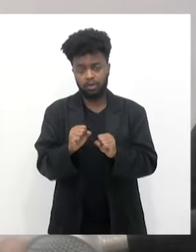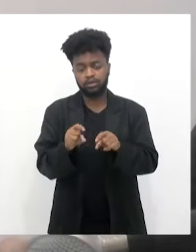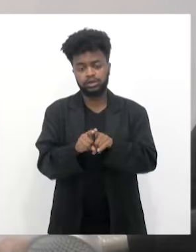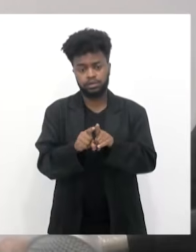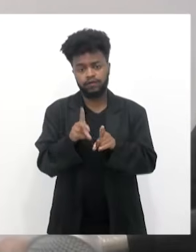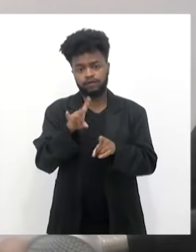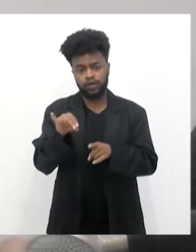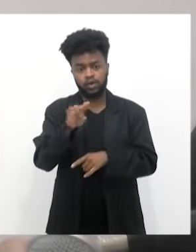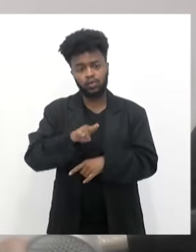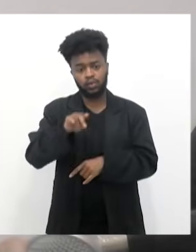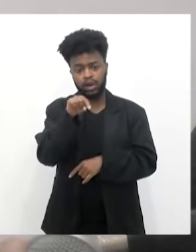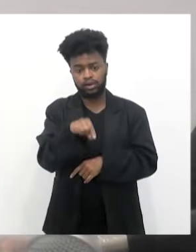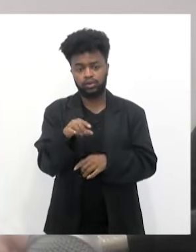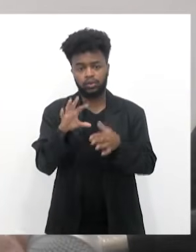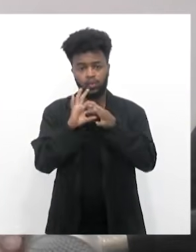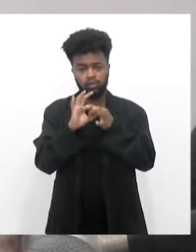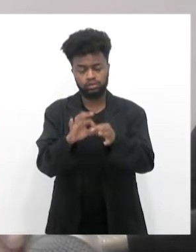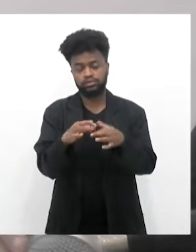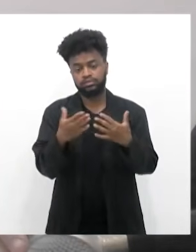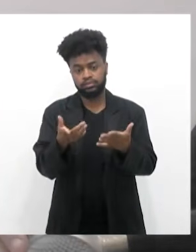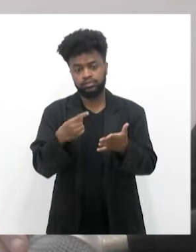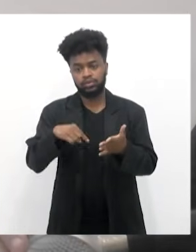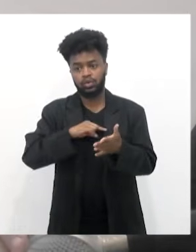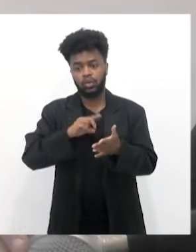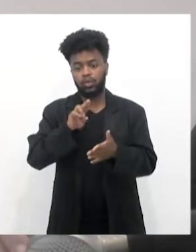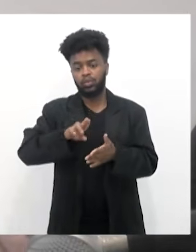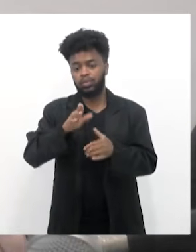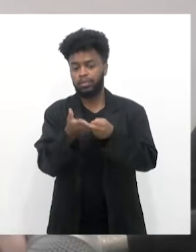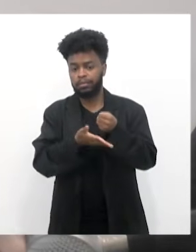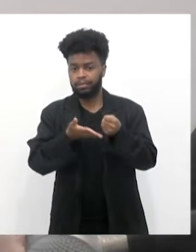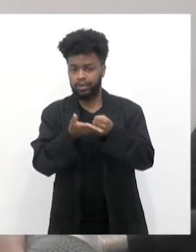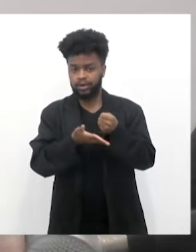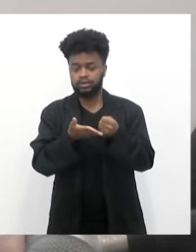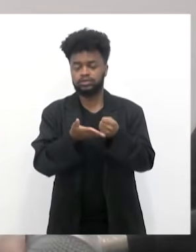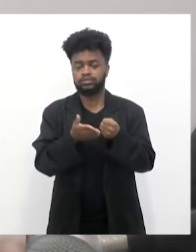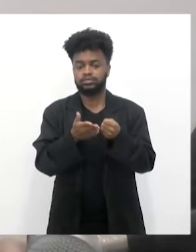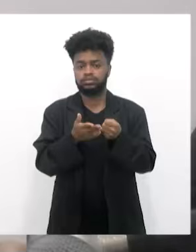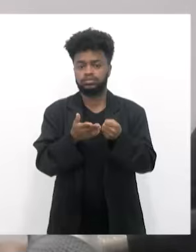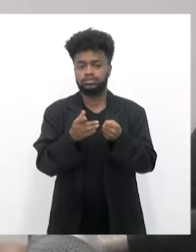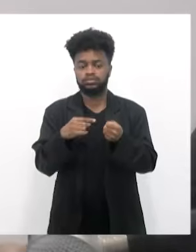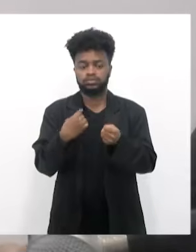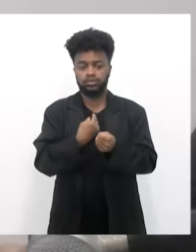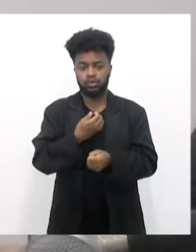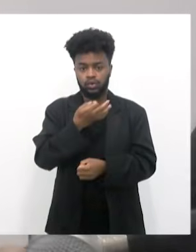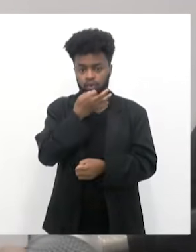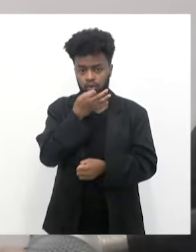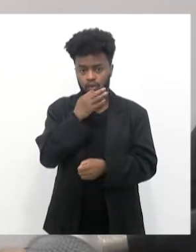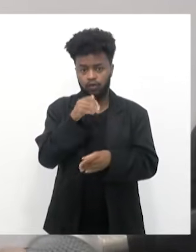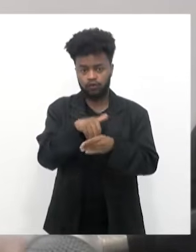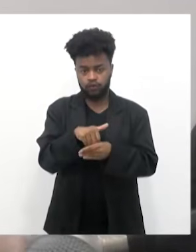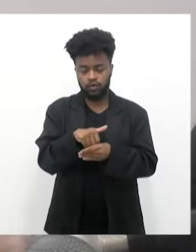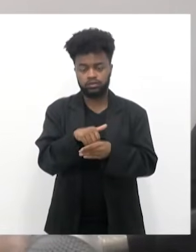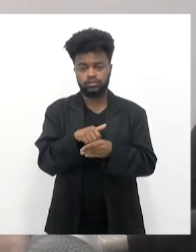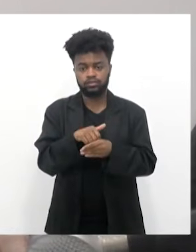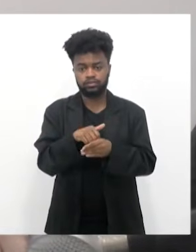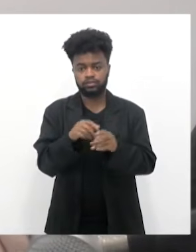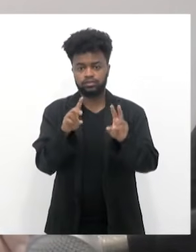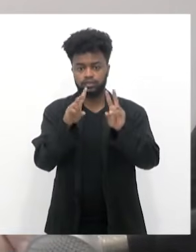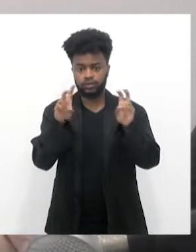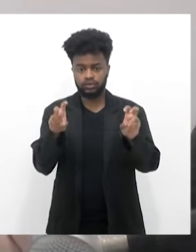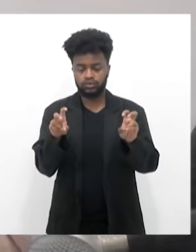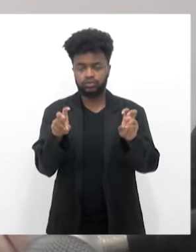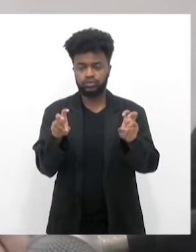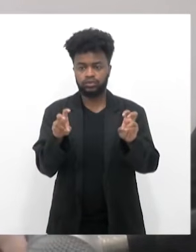ser utilizado nesse contexto, e é por aí que embaso a afirmação do meu voto em relação ao